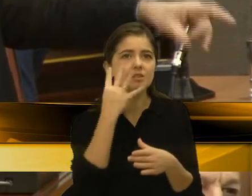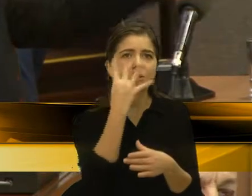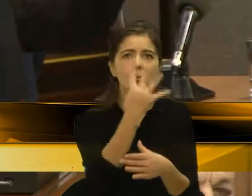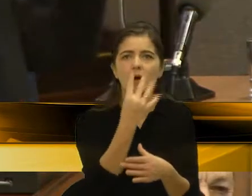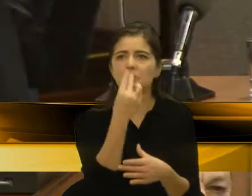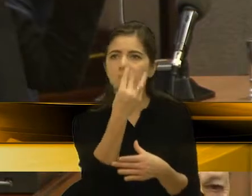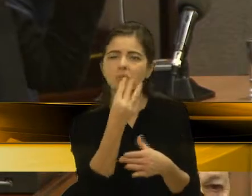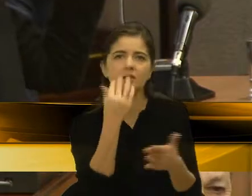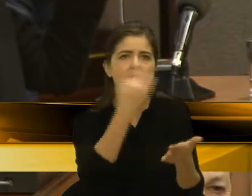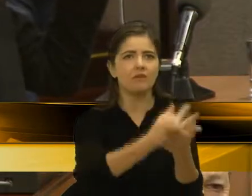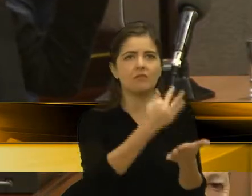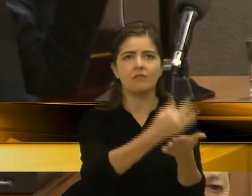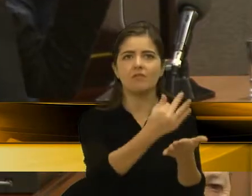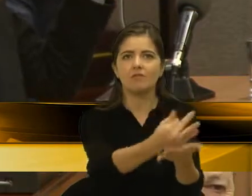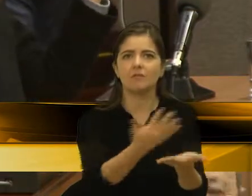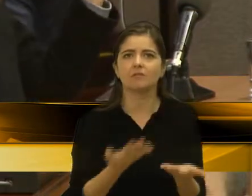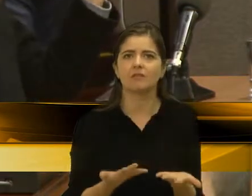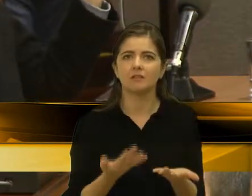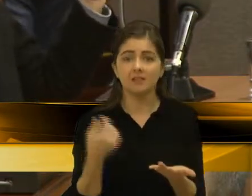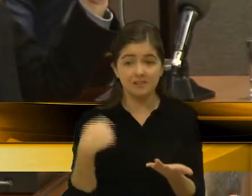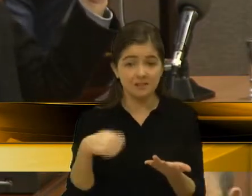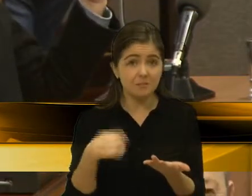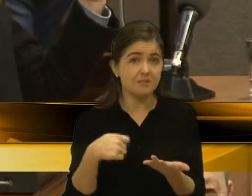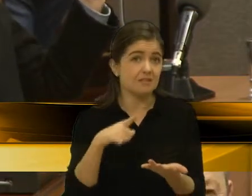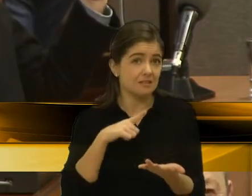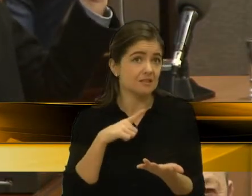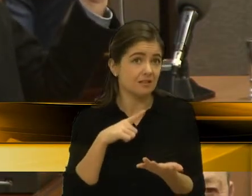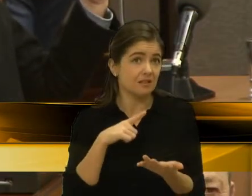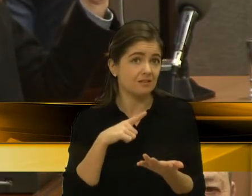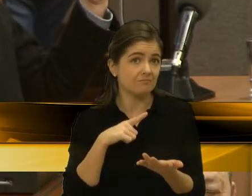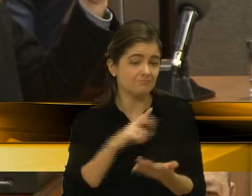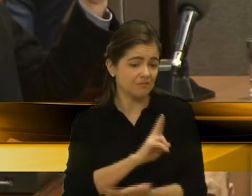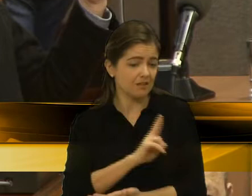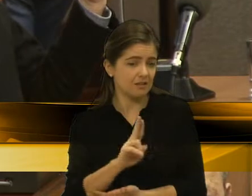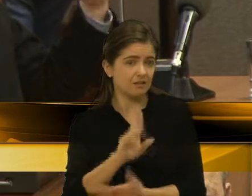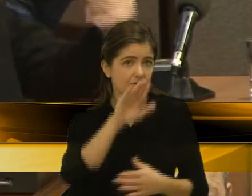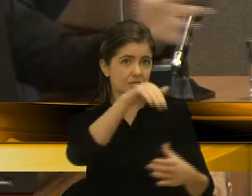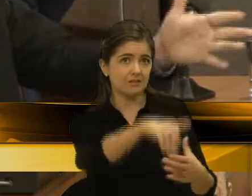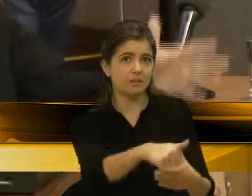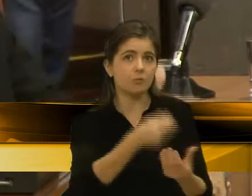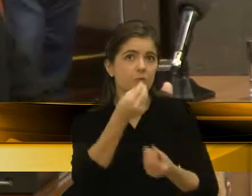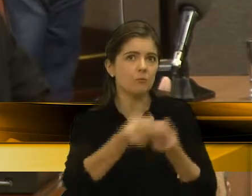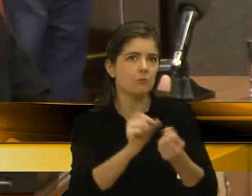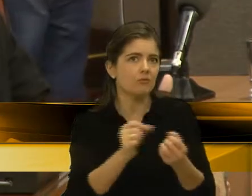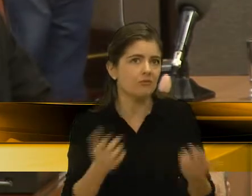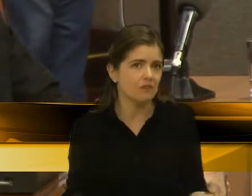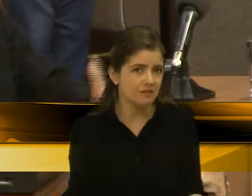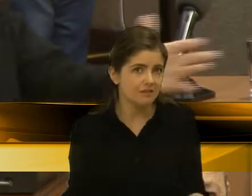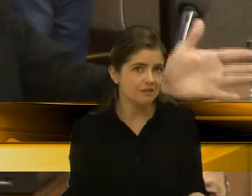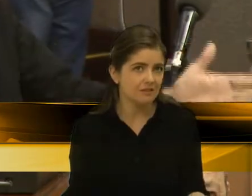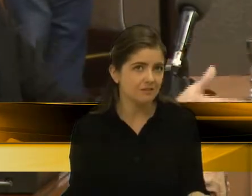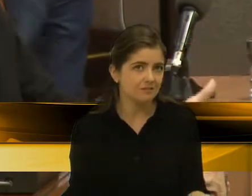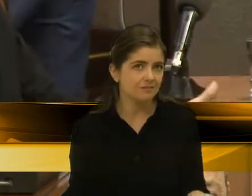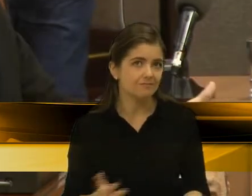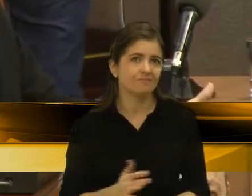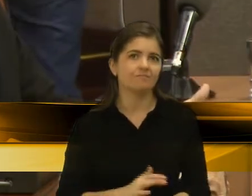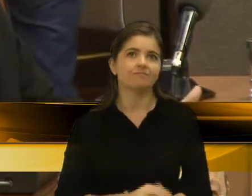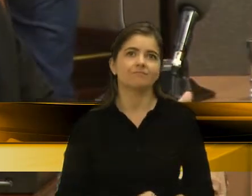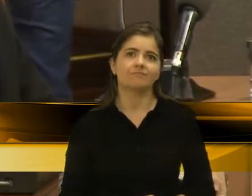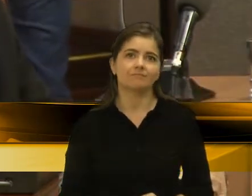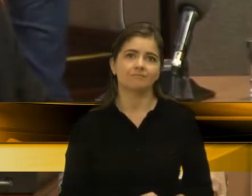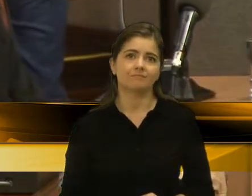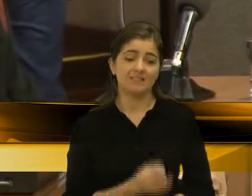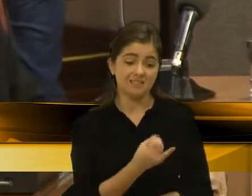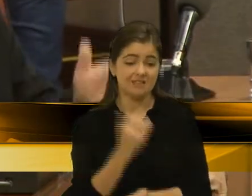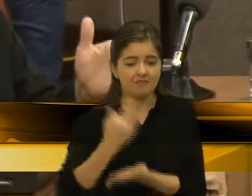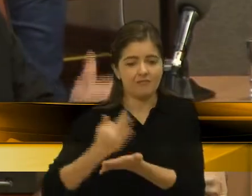ser uma votação tipo a dos procuradores, que tem que ser 2/3 da Câmara. E aí, como é que ia ficar? Se tem meia dúzia de vereador ausente, não vai ter a votação,